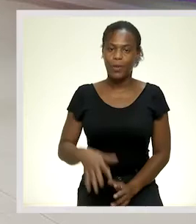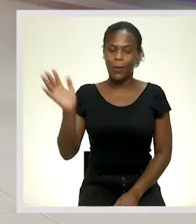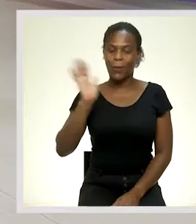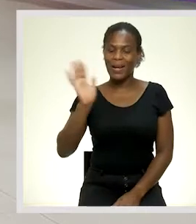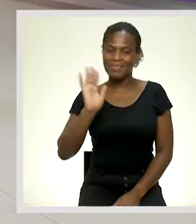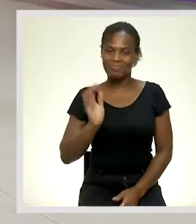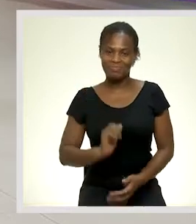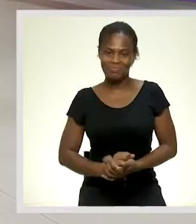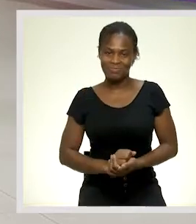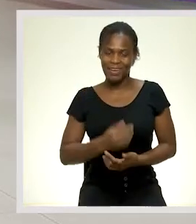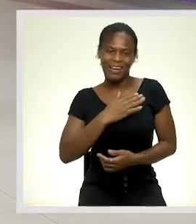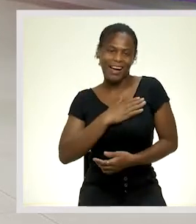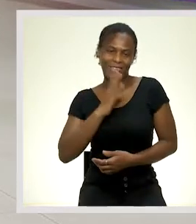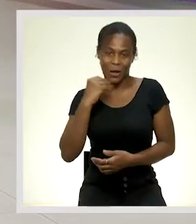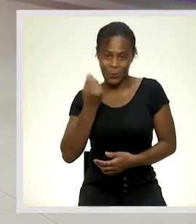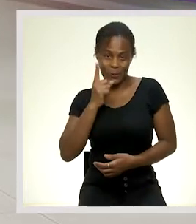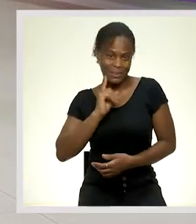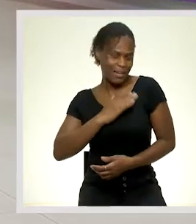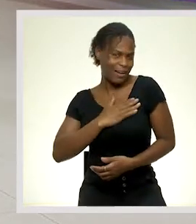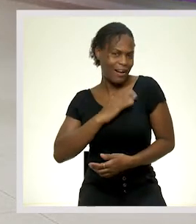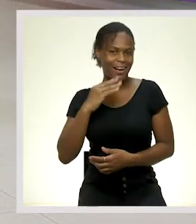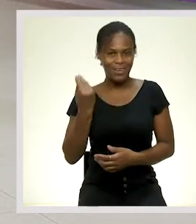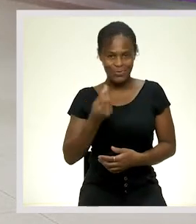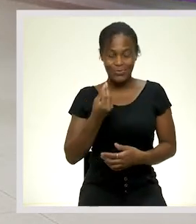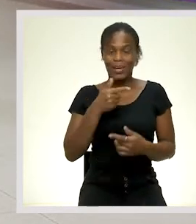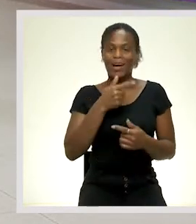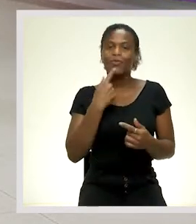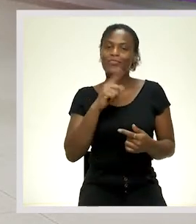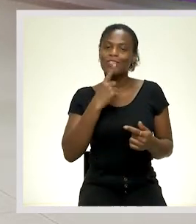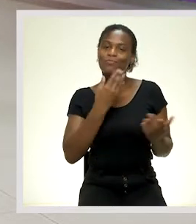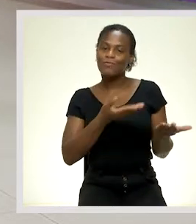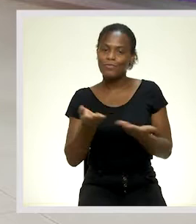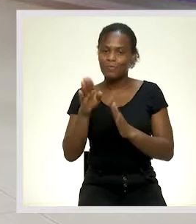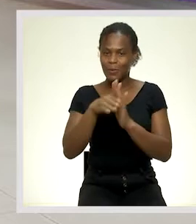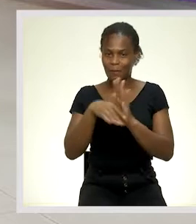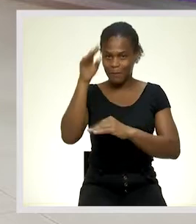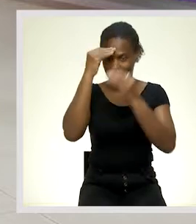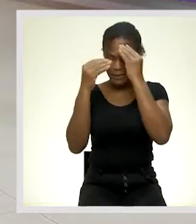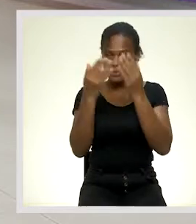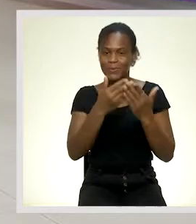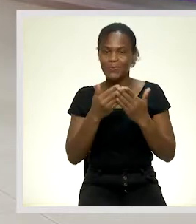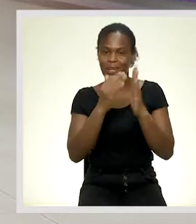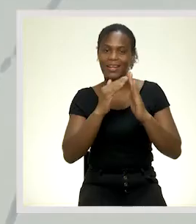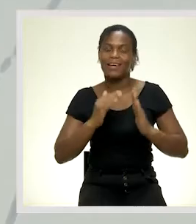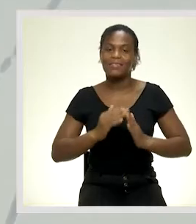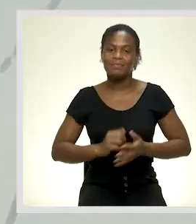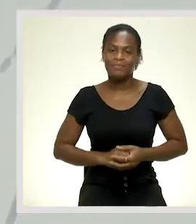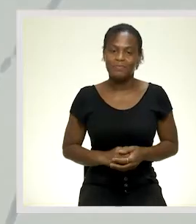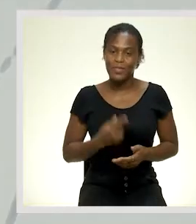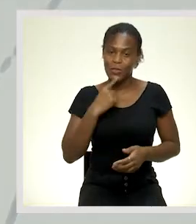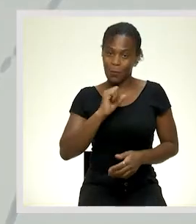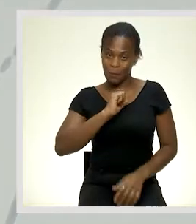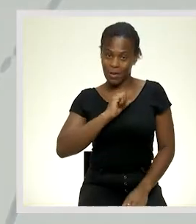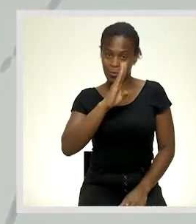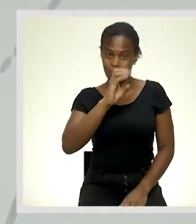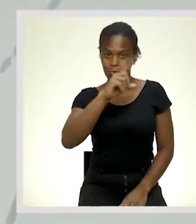Olá, caros alunos, caras alunas, sejam de novo bem-vindos ao programa Aprender a Estudar em Casa. Meu nome é João